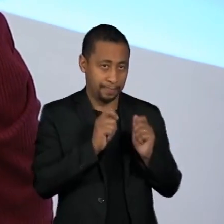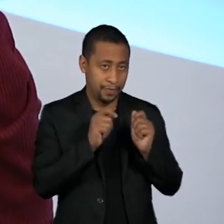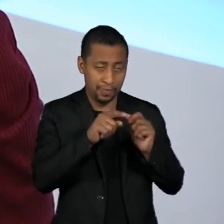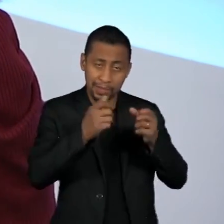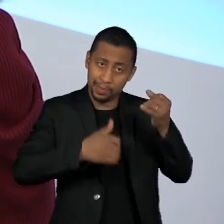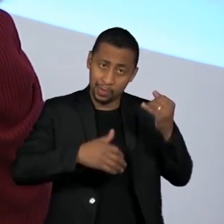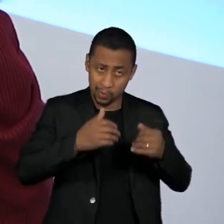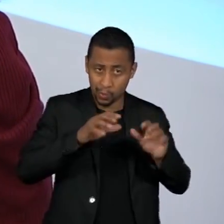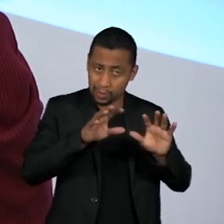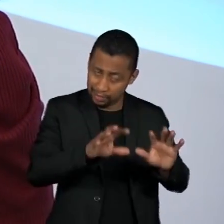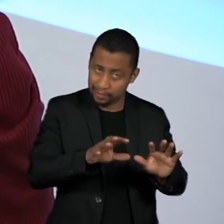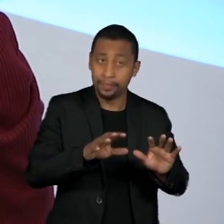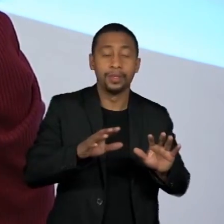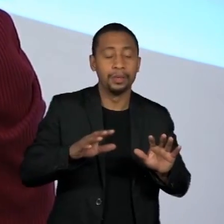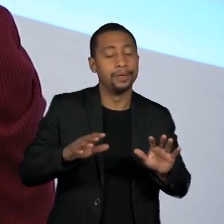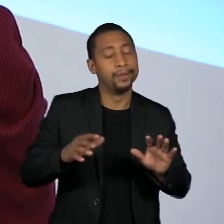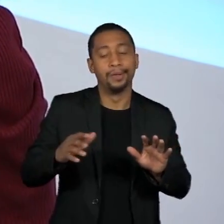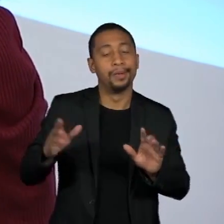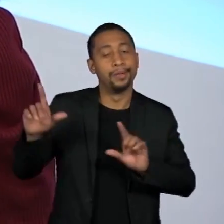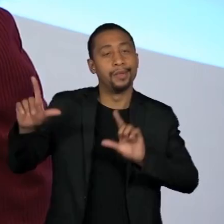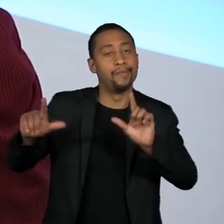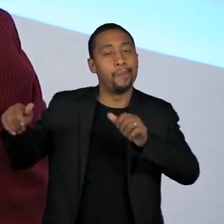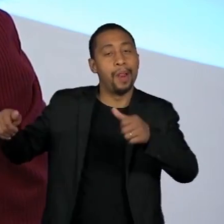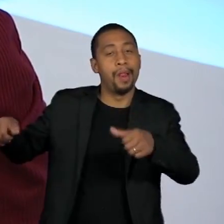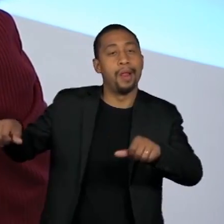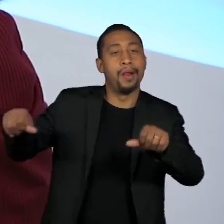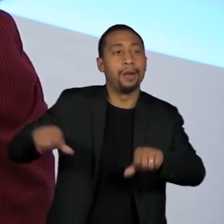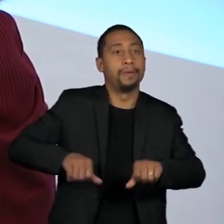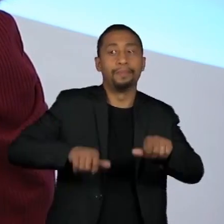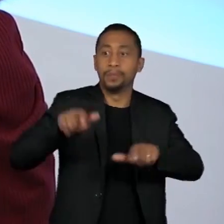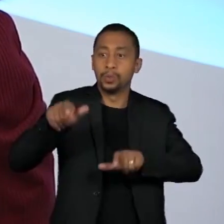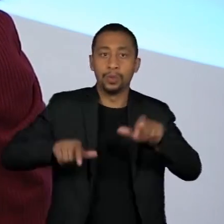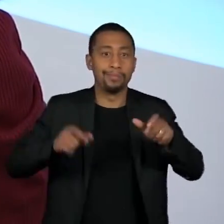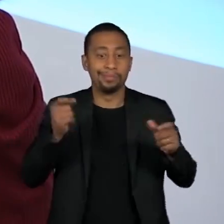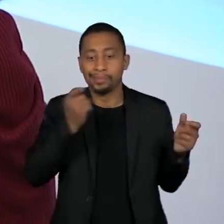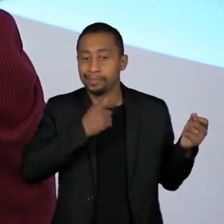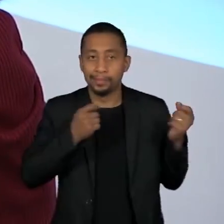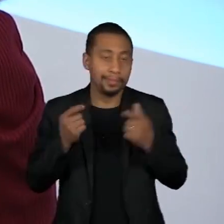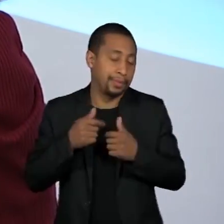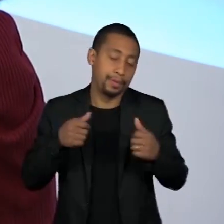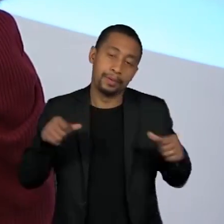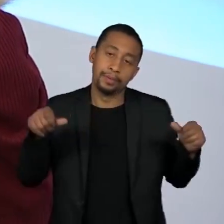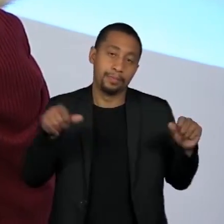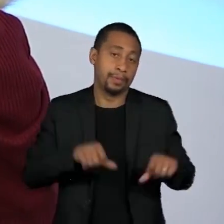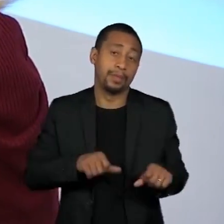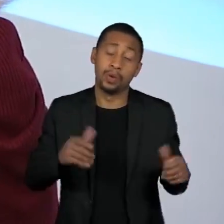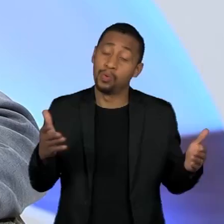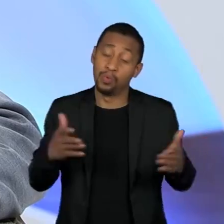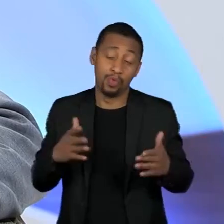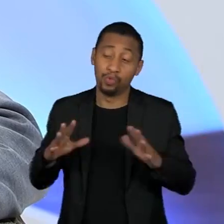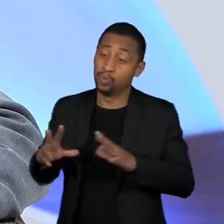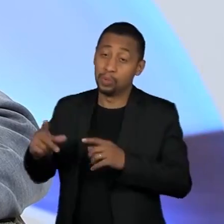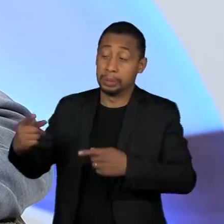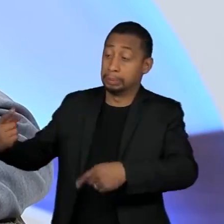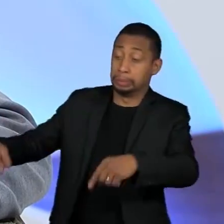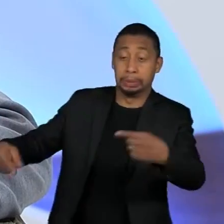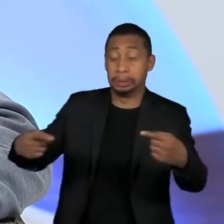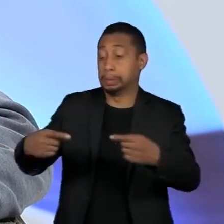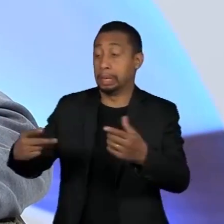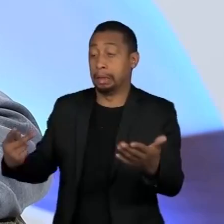acabaram os caras engraçados a gente já luta contra Politicamente correto hoje tudo é agressivo e preconceituoso